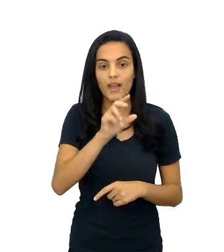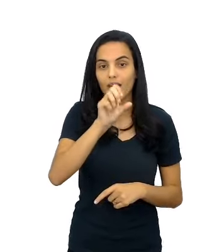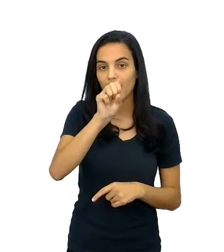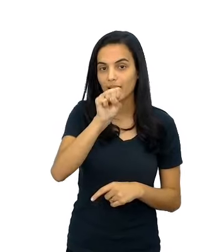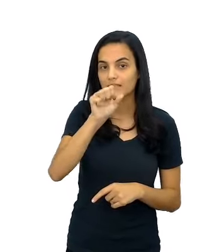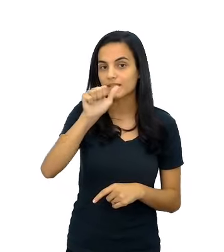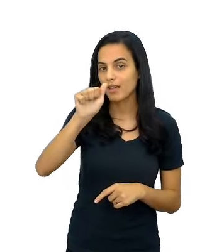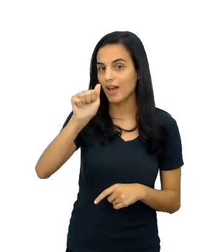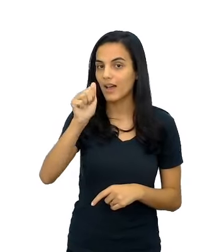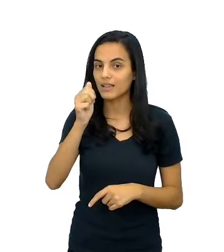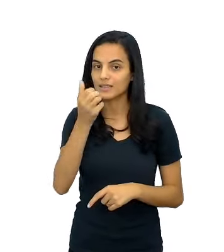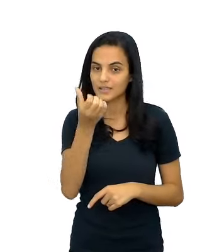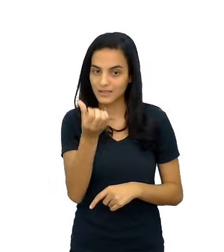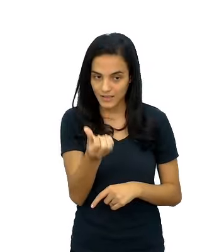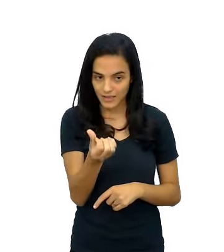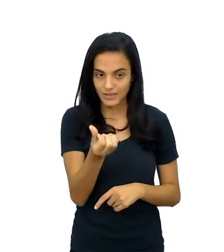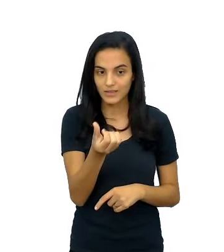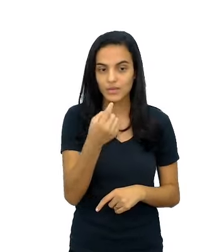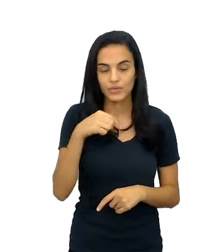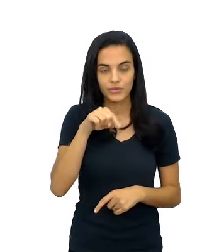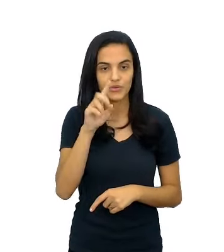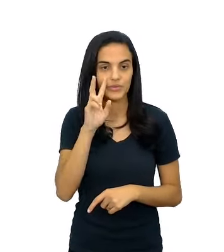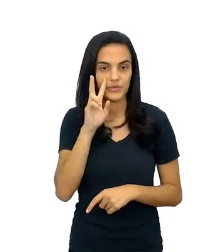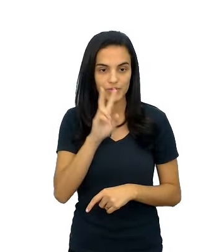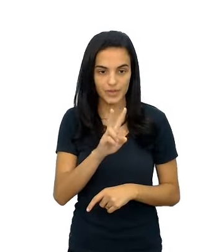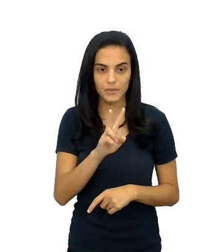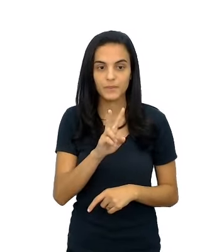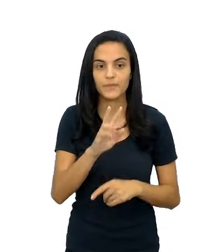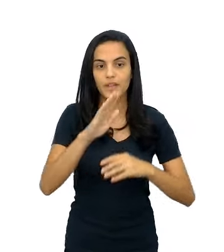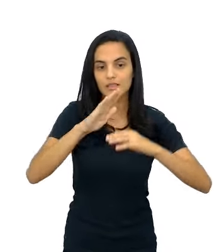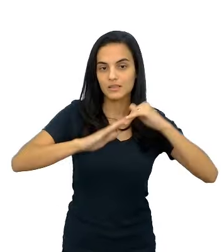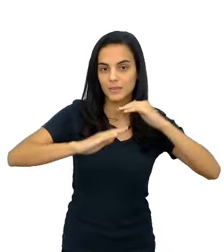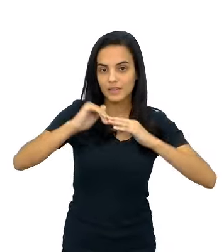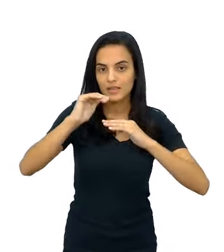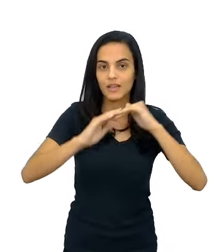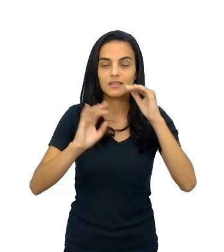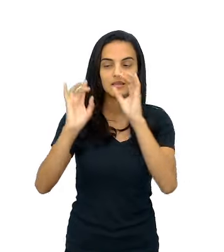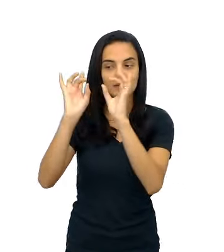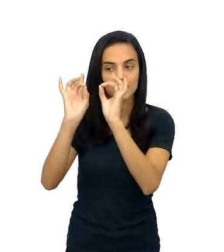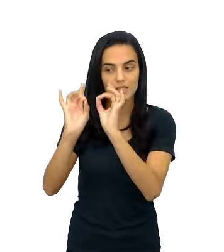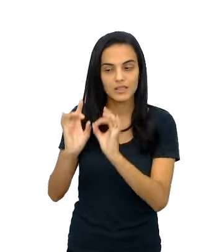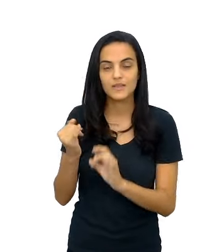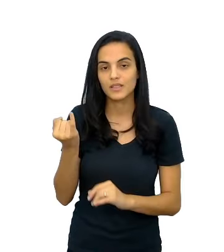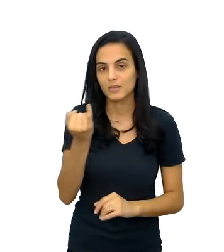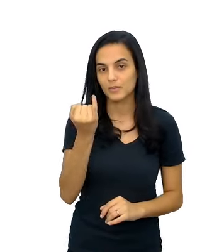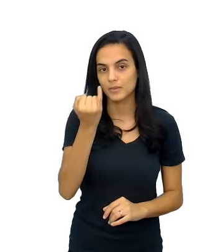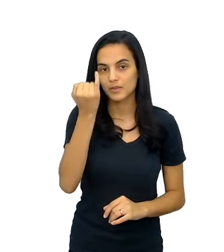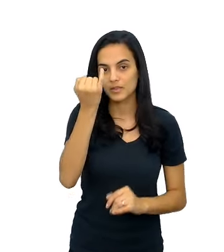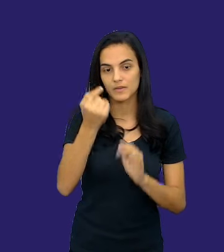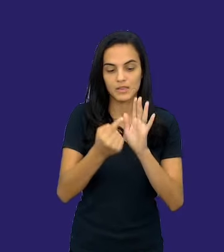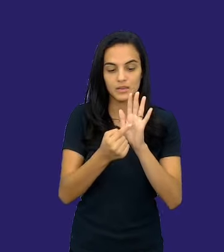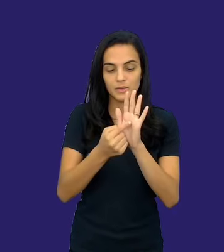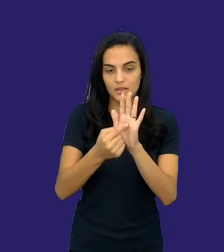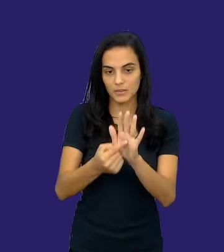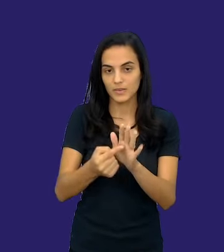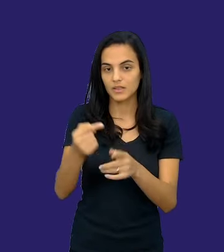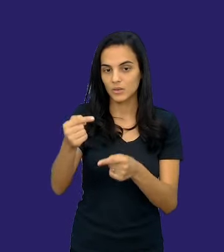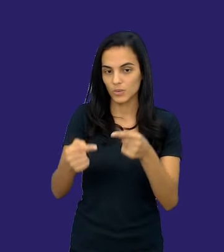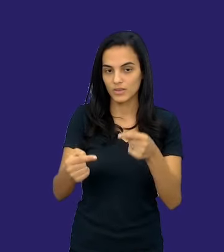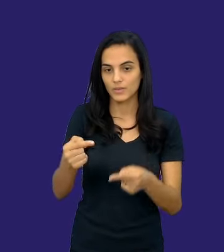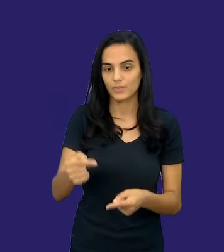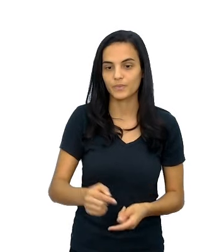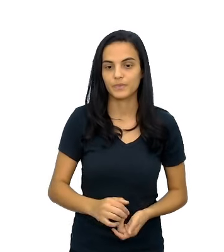SA6, a gente vai olhar para as habilidades essenciais e vai trazer um pouquinho aqui para a discussão, tá